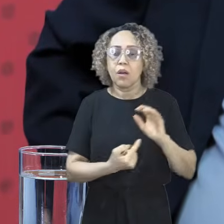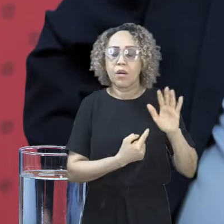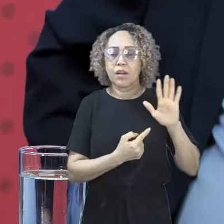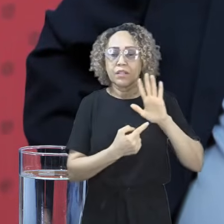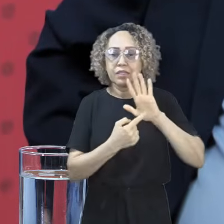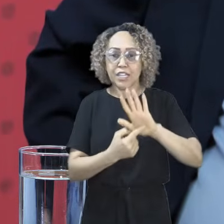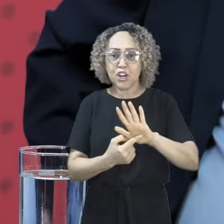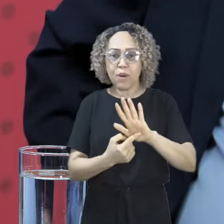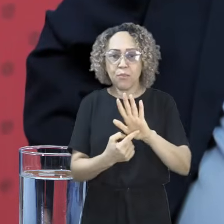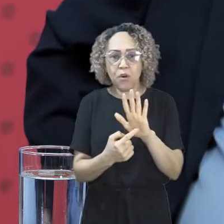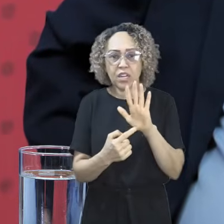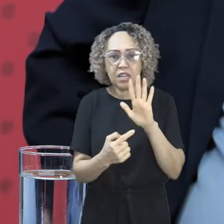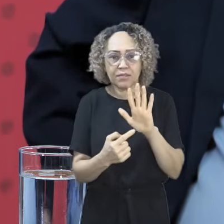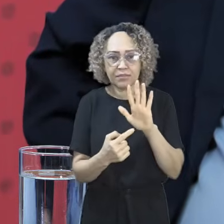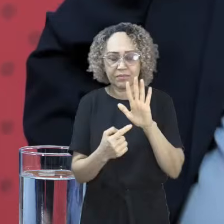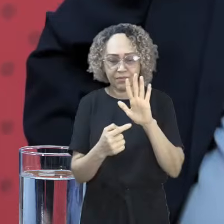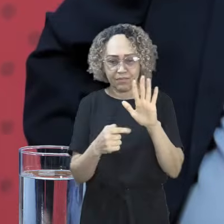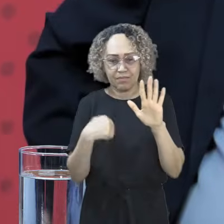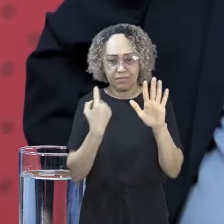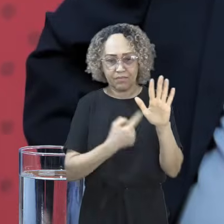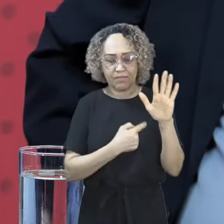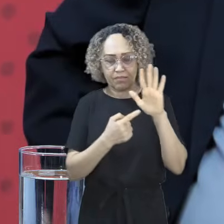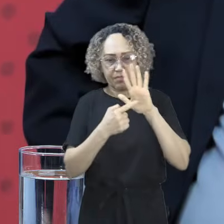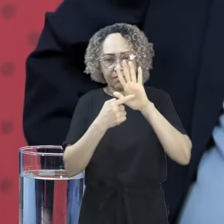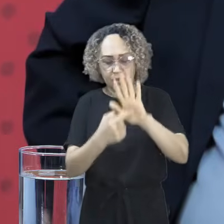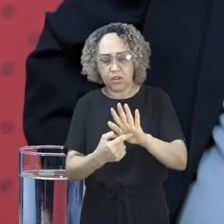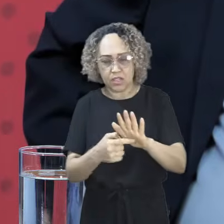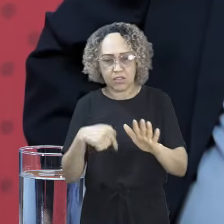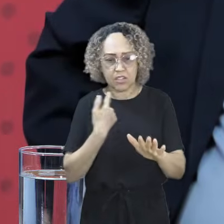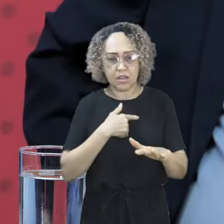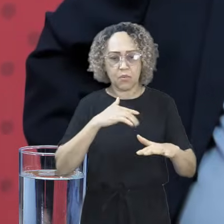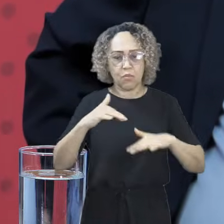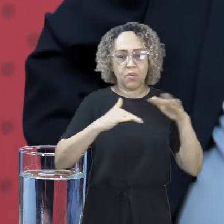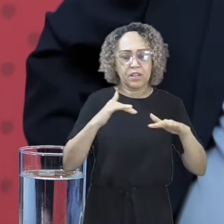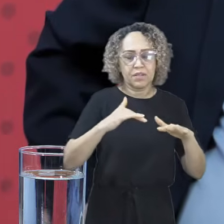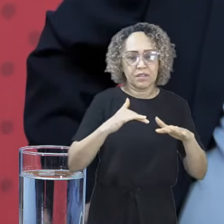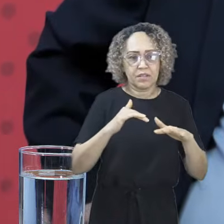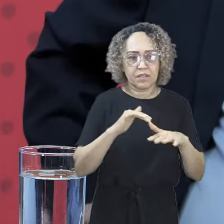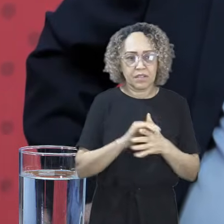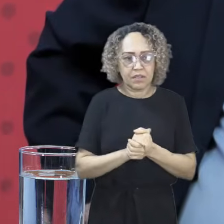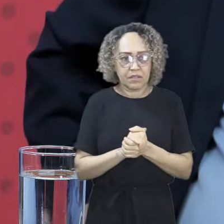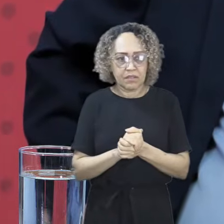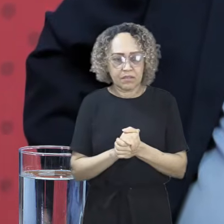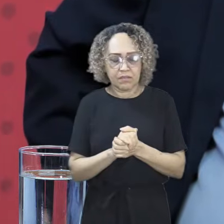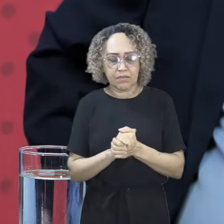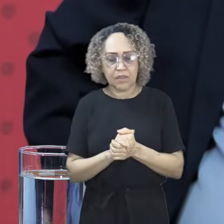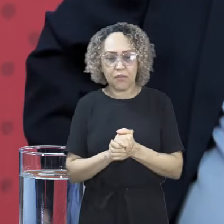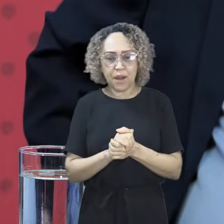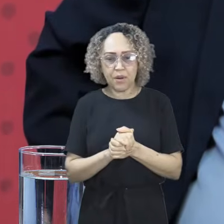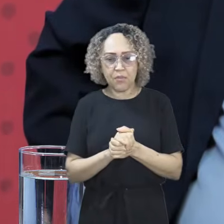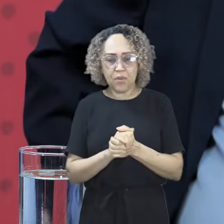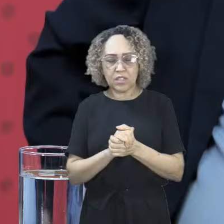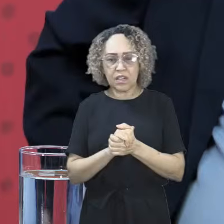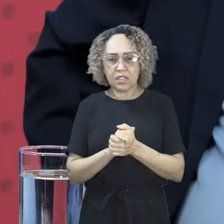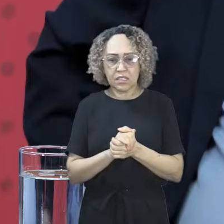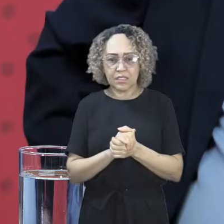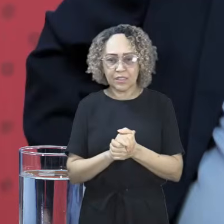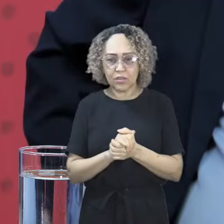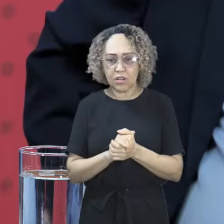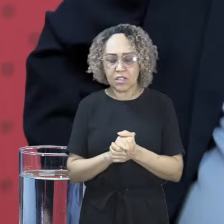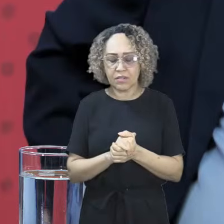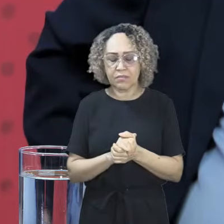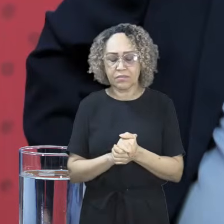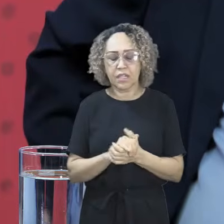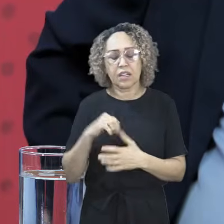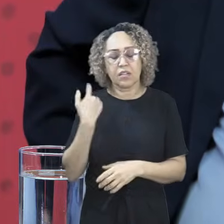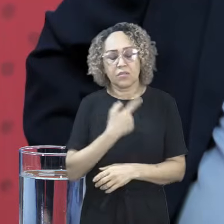esses desafios da conjuntura, mas também para o maior dos nossos desafios, que é a reeleição do presidente Lula, para que a gente possa reafirmar o nosso